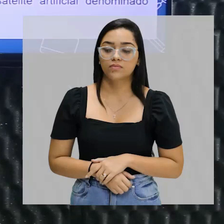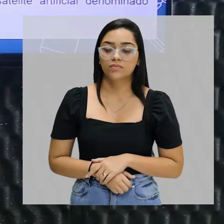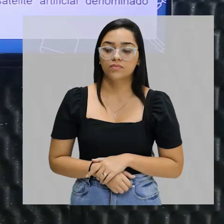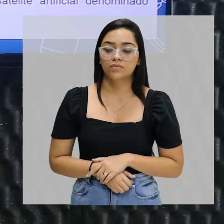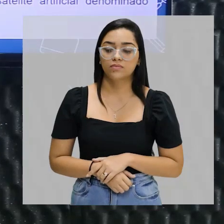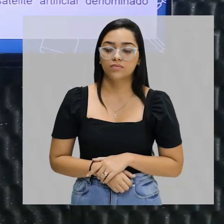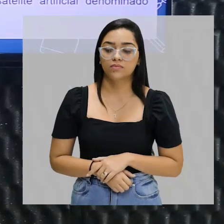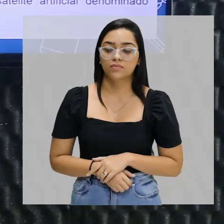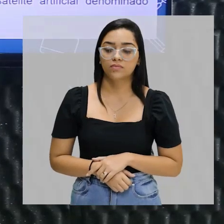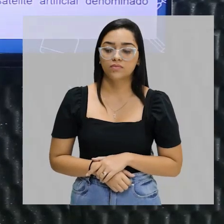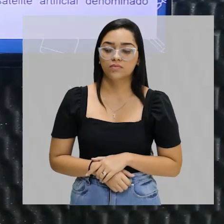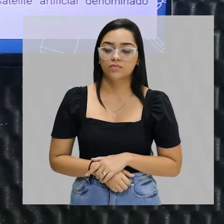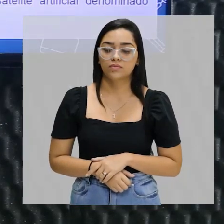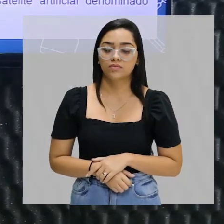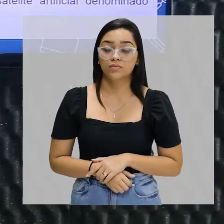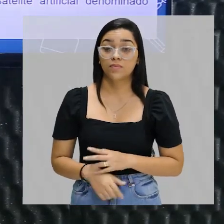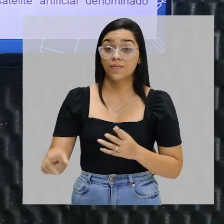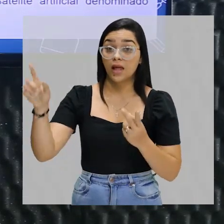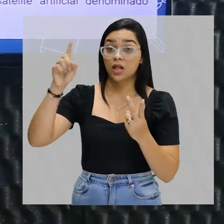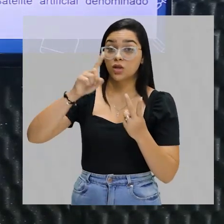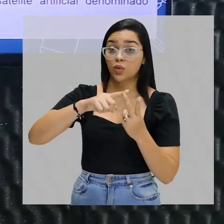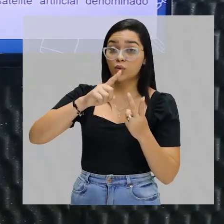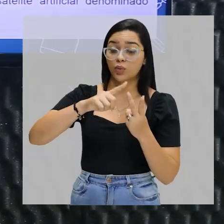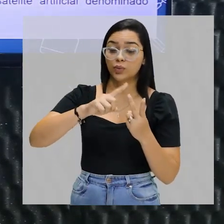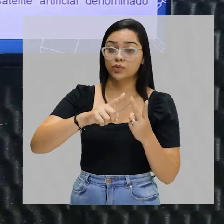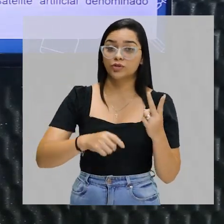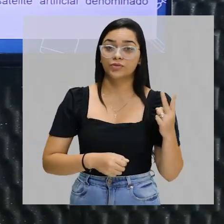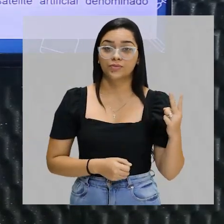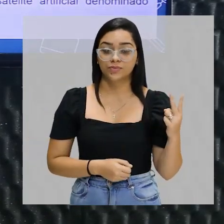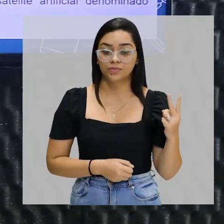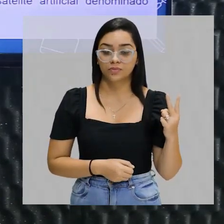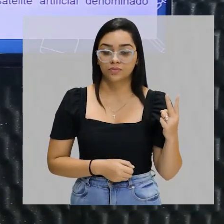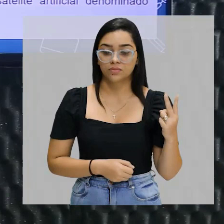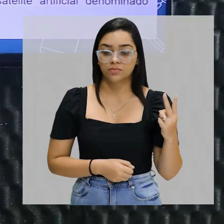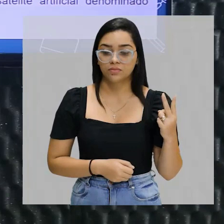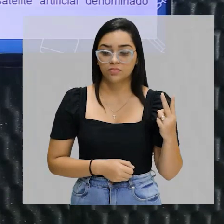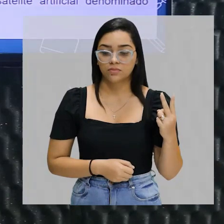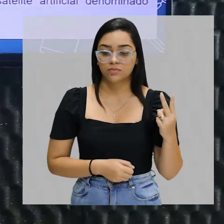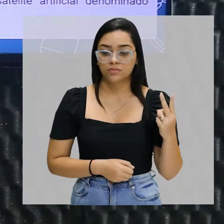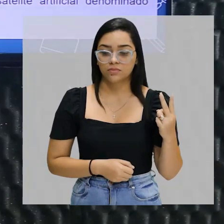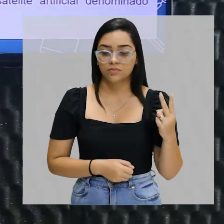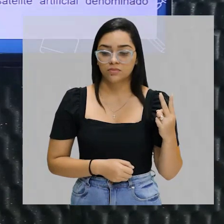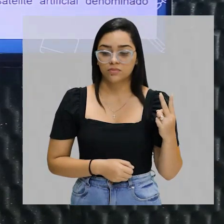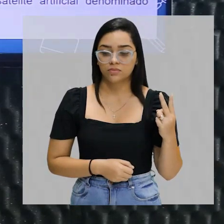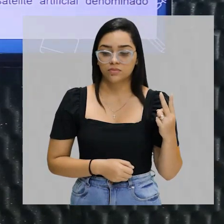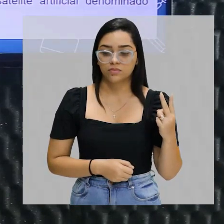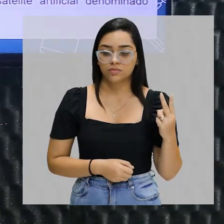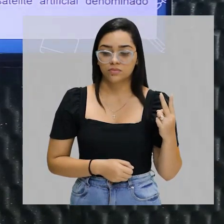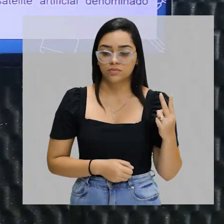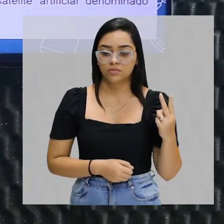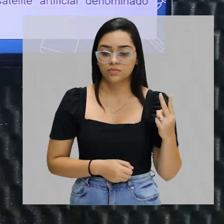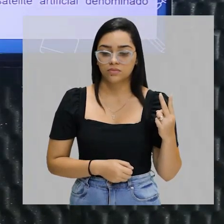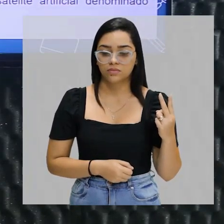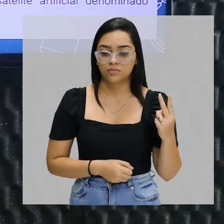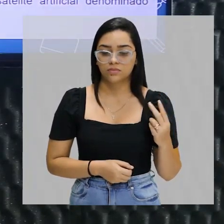orientação capitalista bacana segundo os Estados Unidos foram os primeiros a produzir e